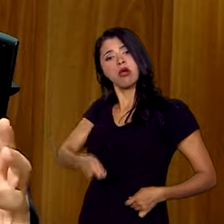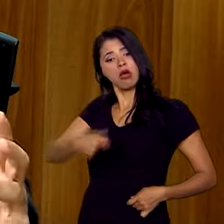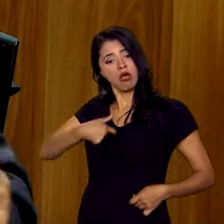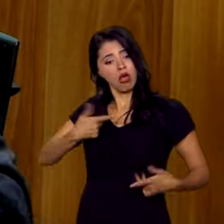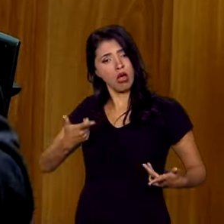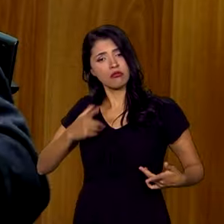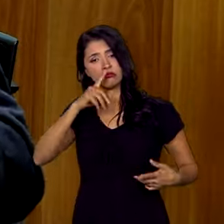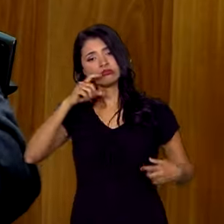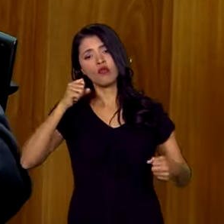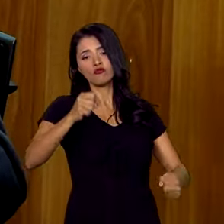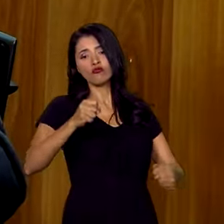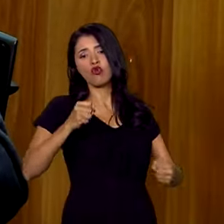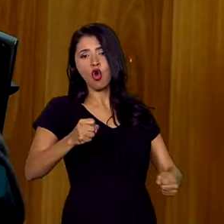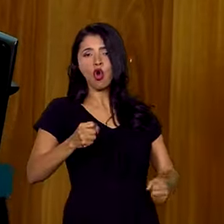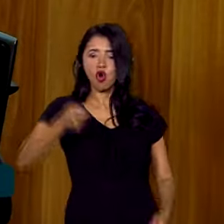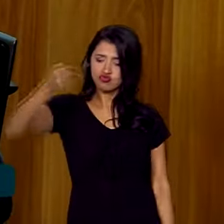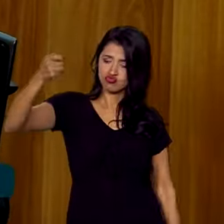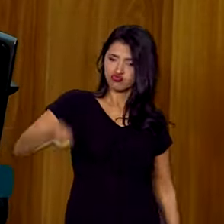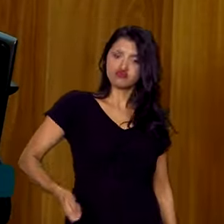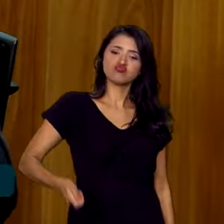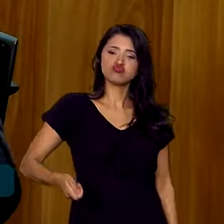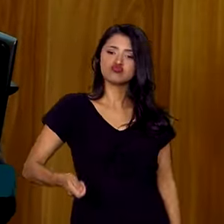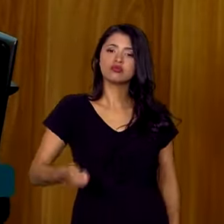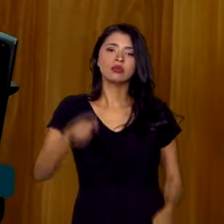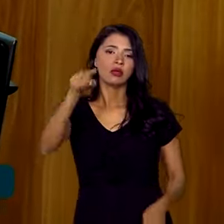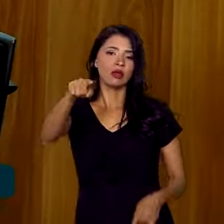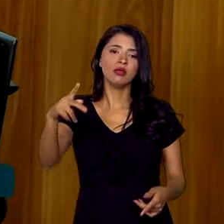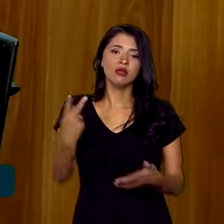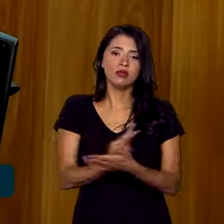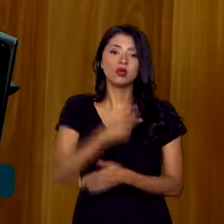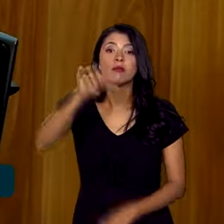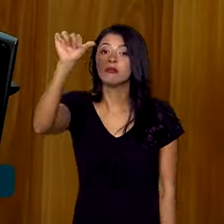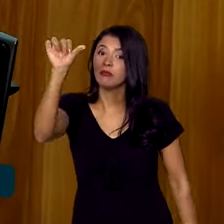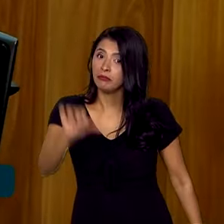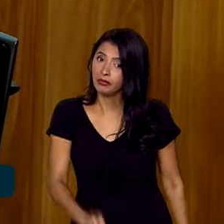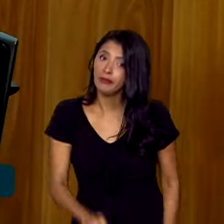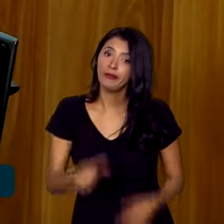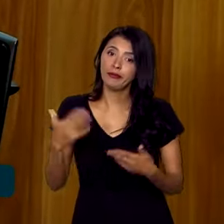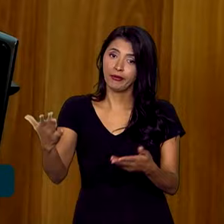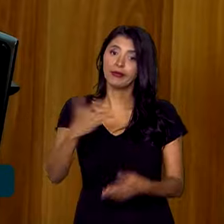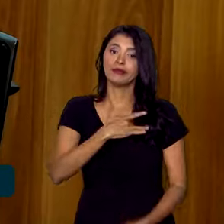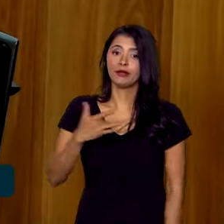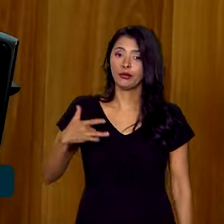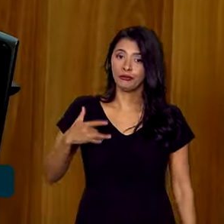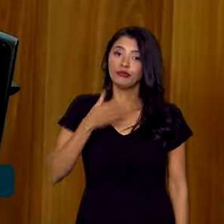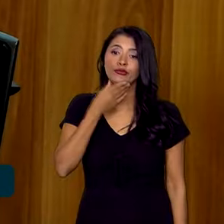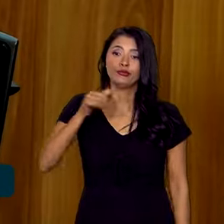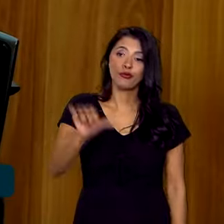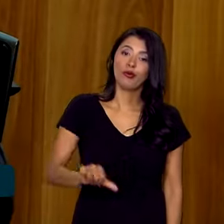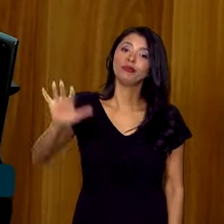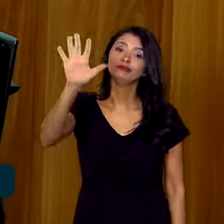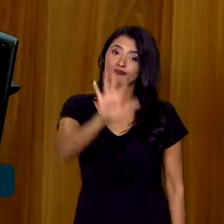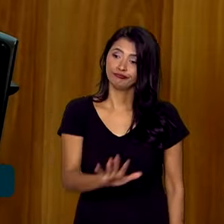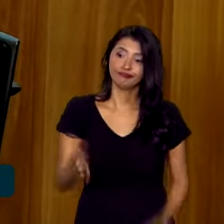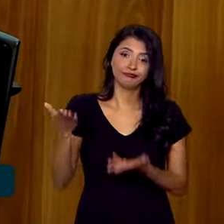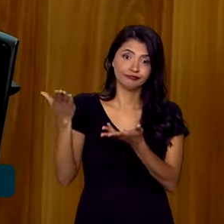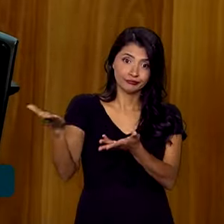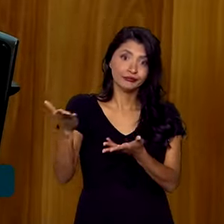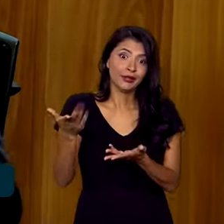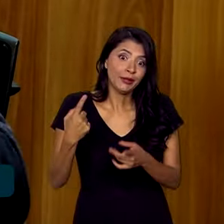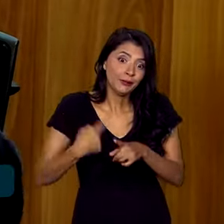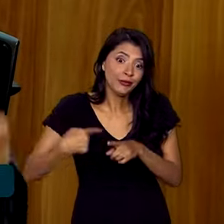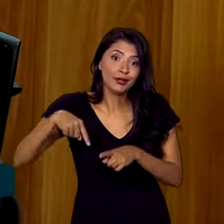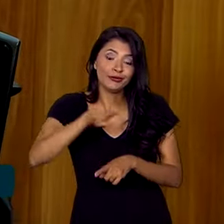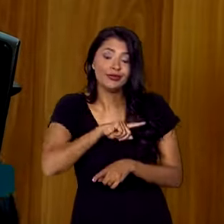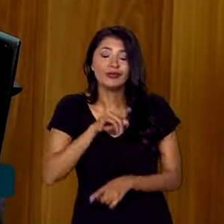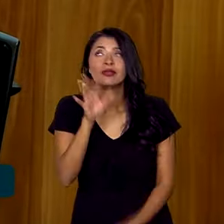invulnerabilidade para ser machão né E isso acaba piorando as condições de saúde dos homens no geral em especial porque a gente